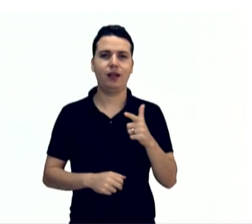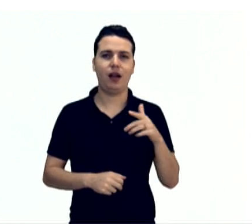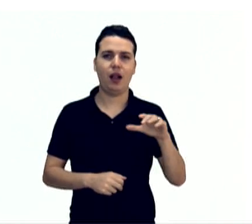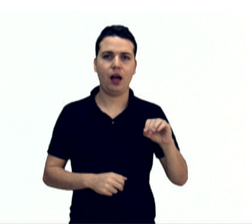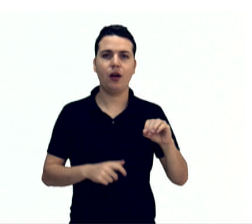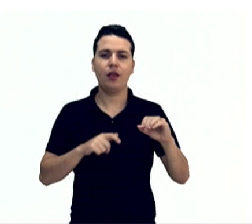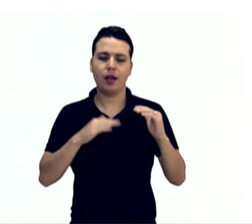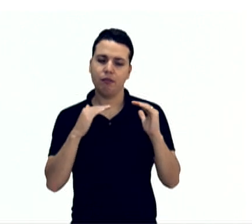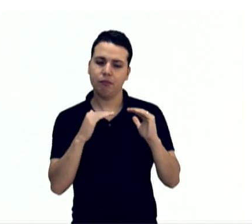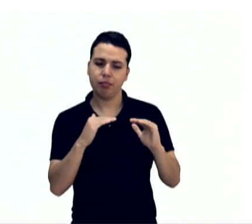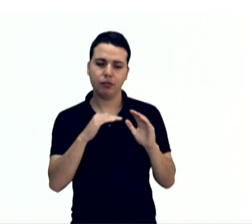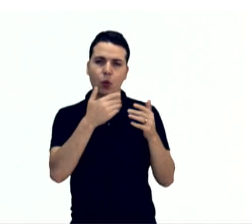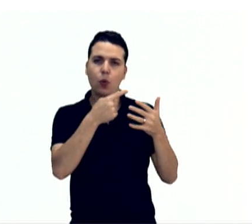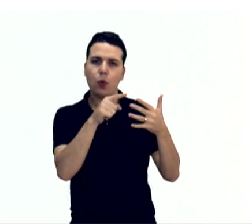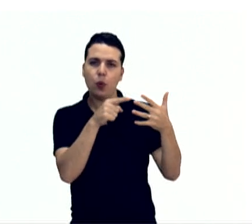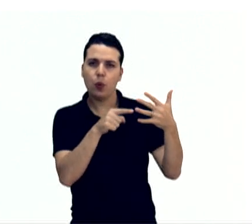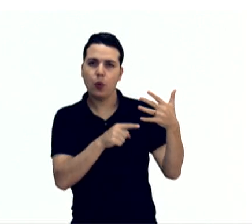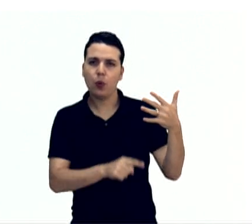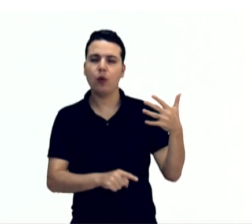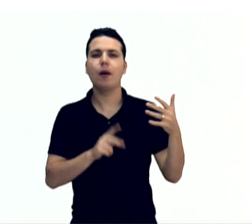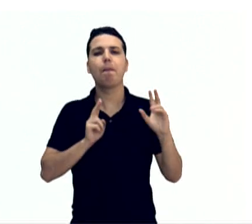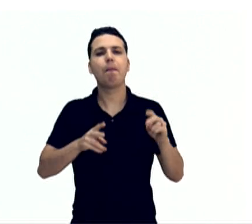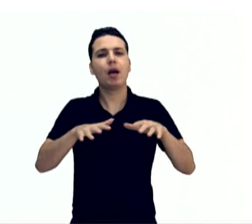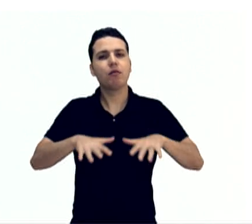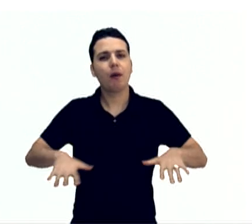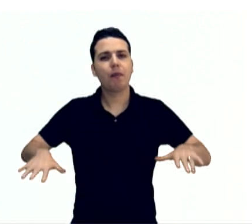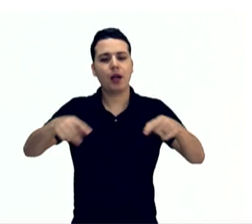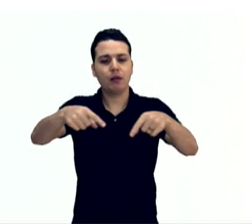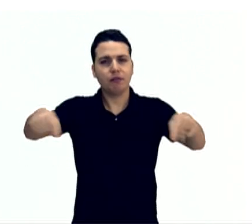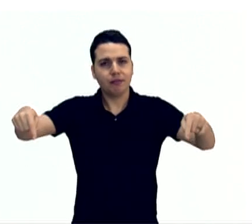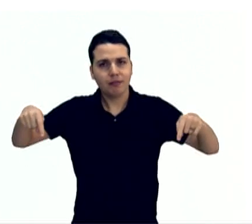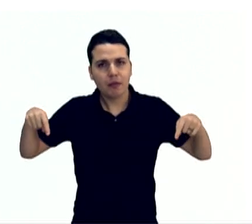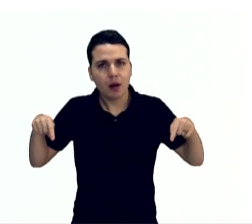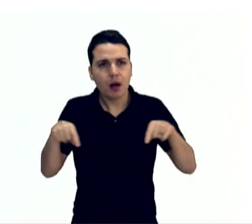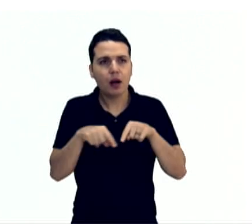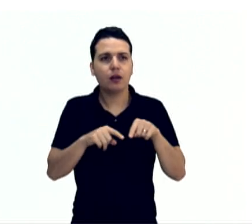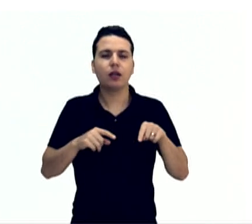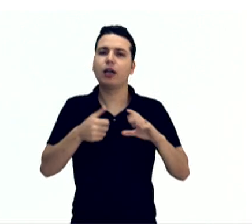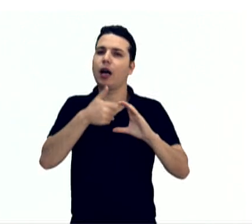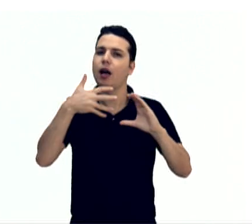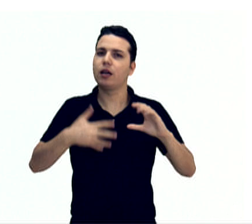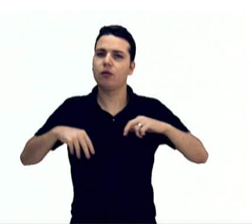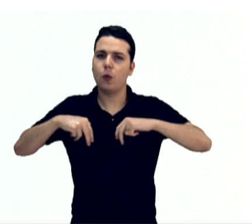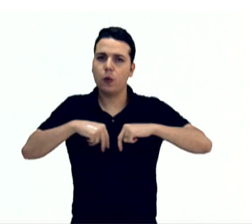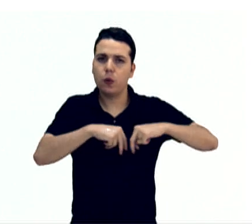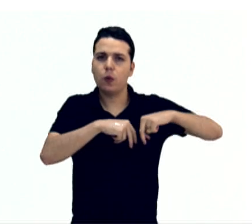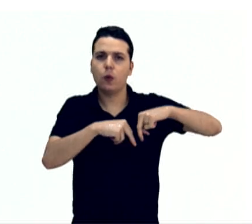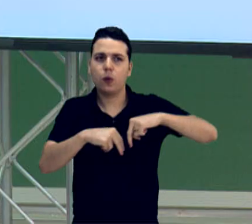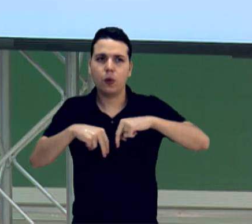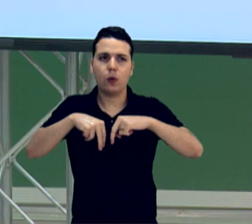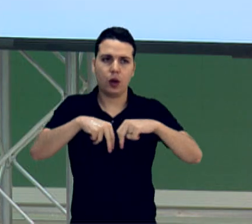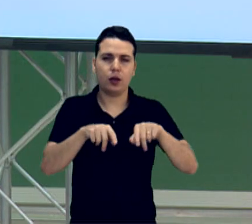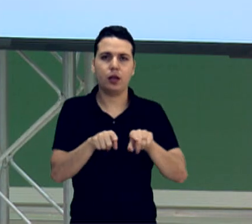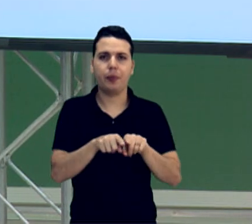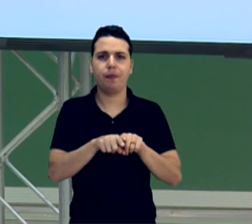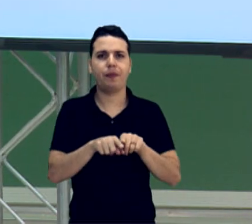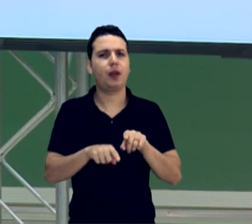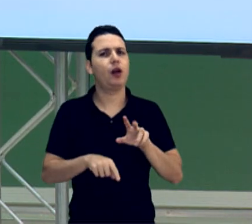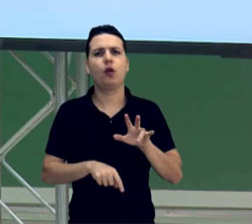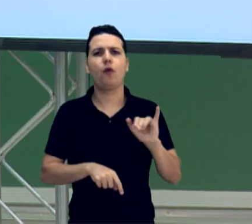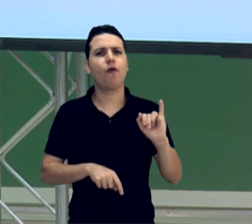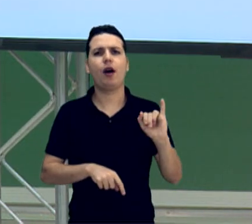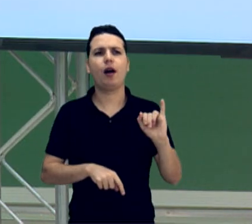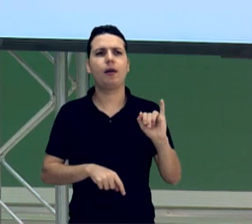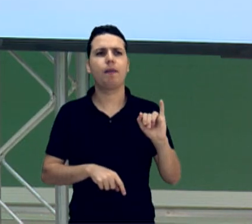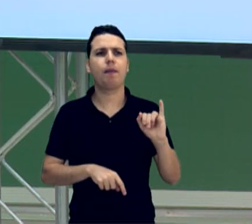são praticados no mesmo ambiente, com as mesmas características, né? Nesse sentido, né? Lógico, não vai ter um baile só